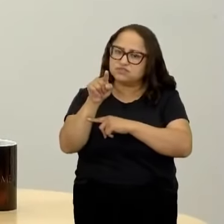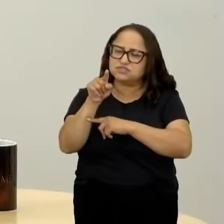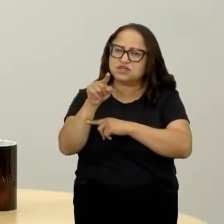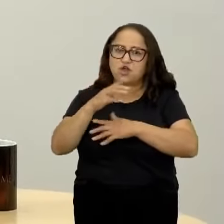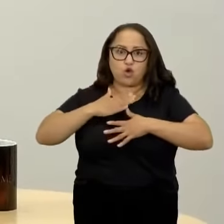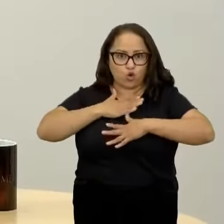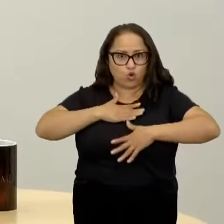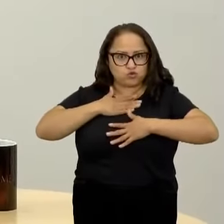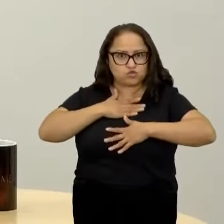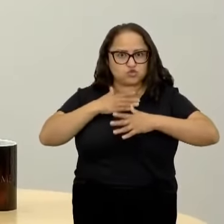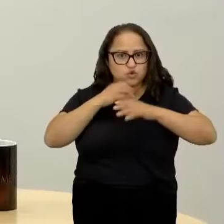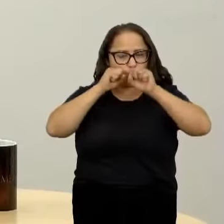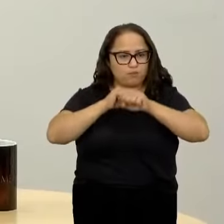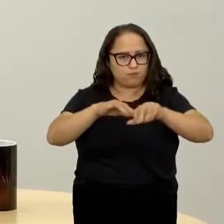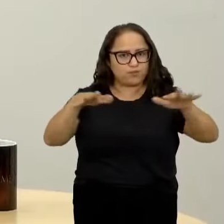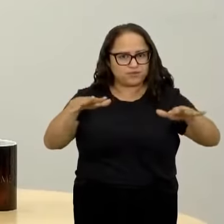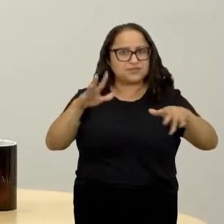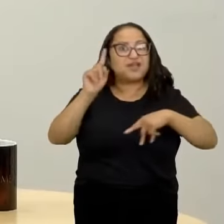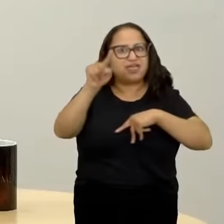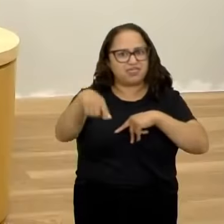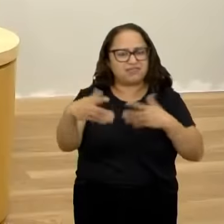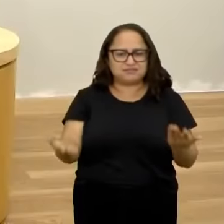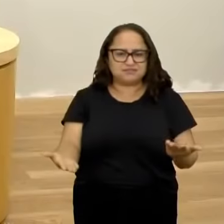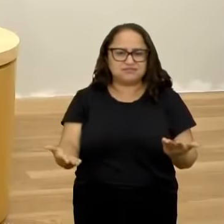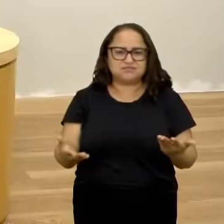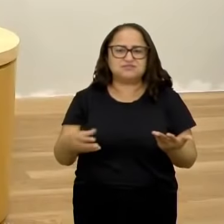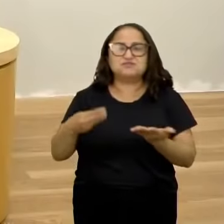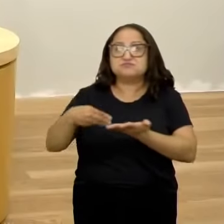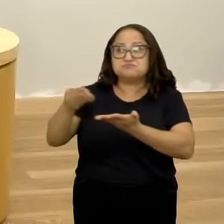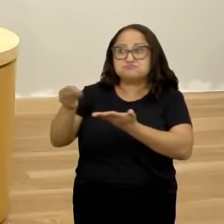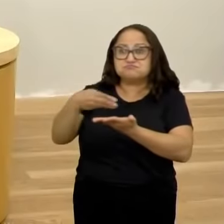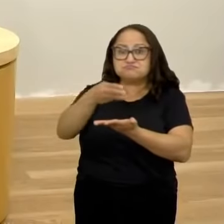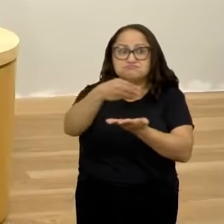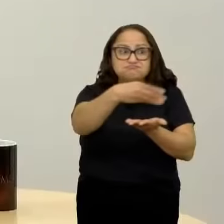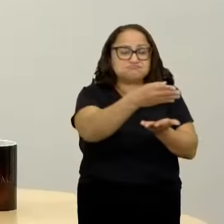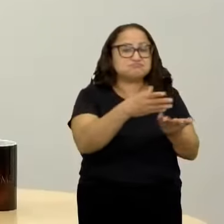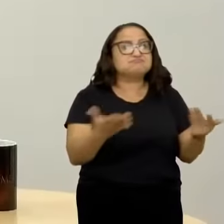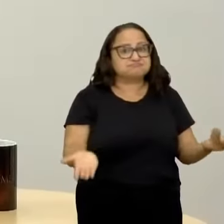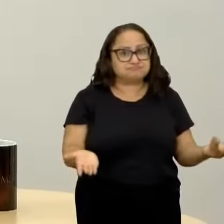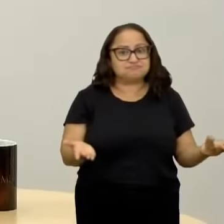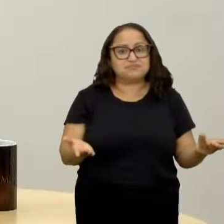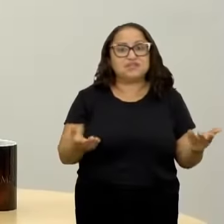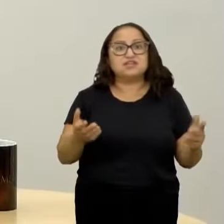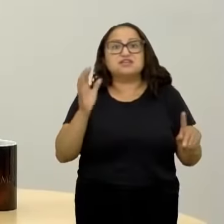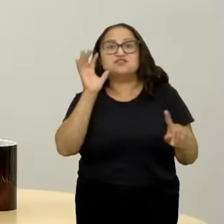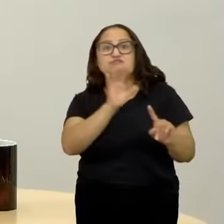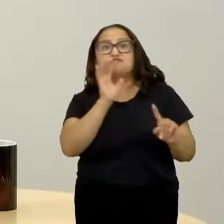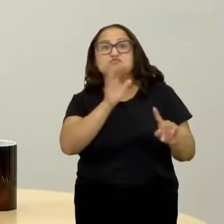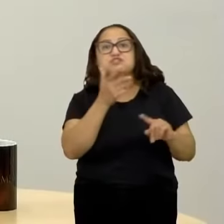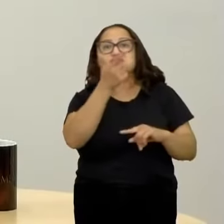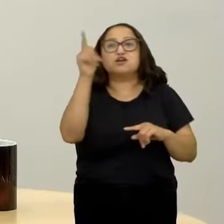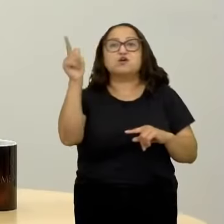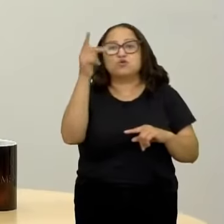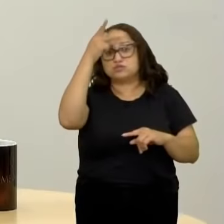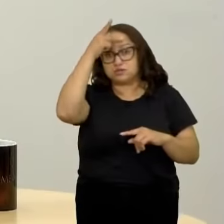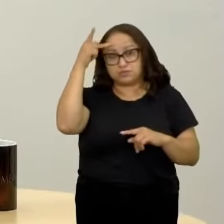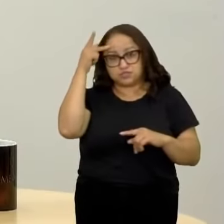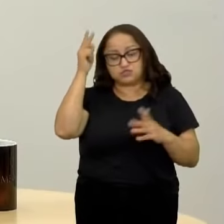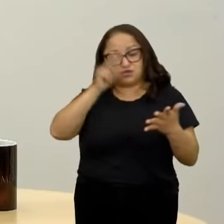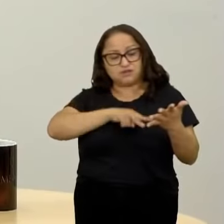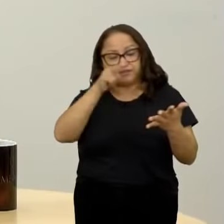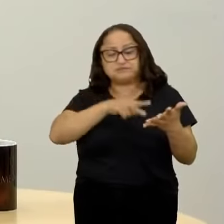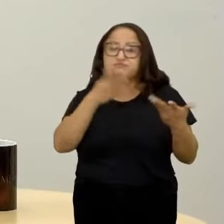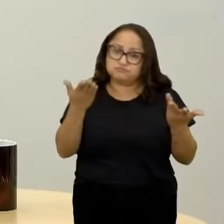curtiu compartilha porque às vezes é isso você passa adiante né pro E aí você incentivo uma outra pessoa virar um leitor aí